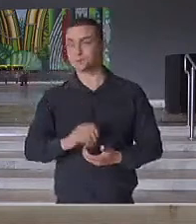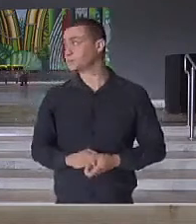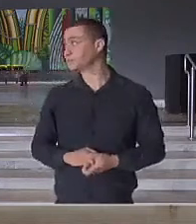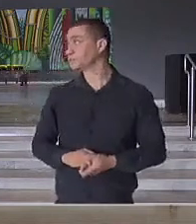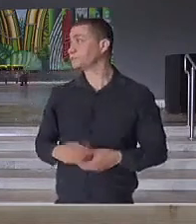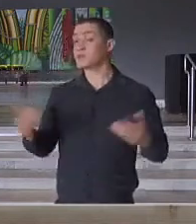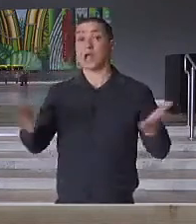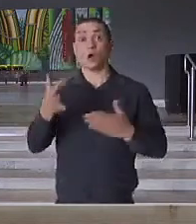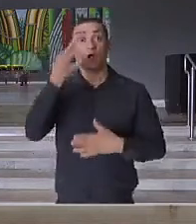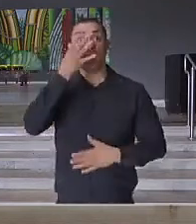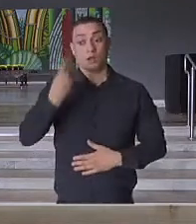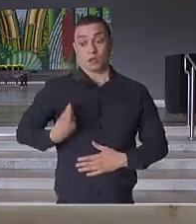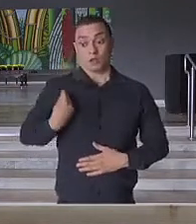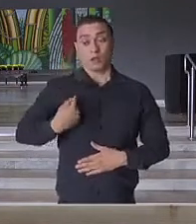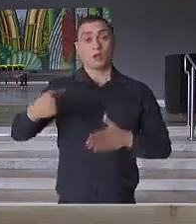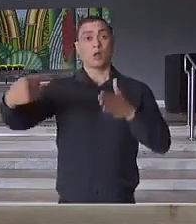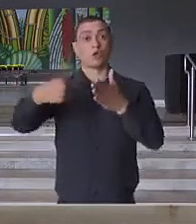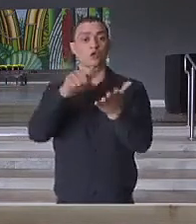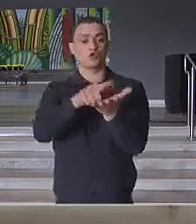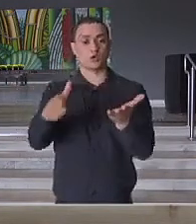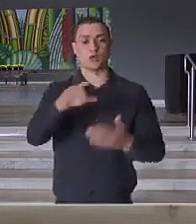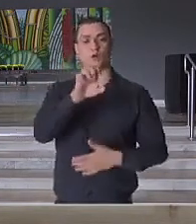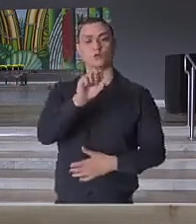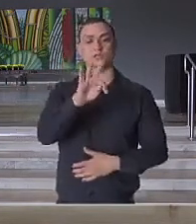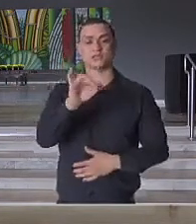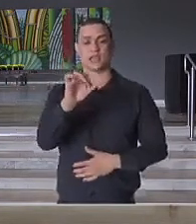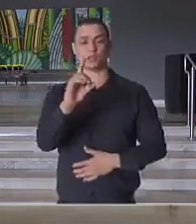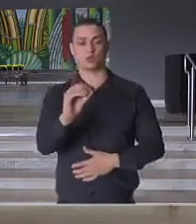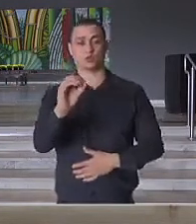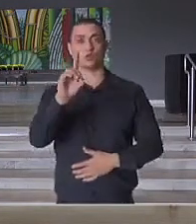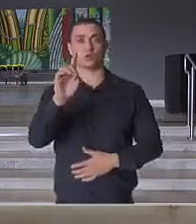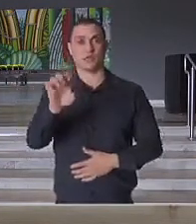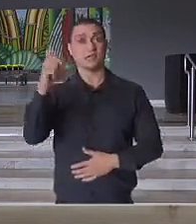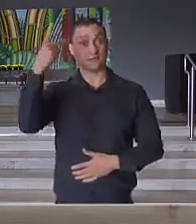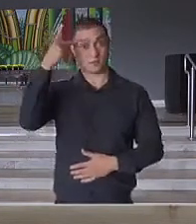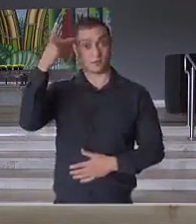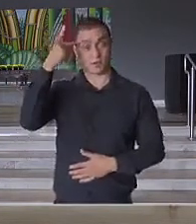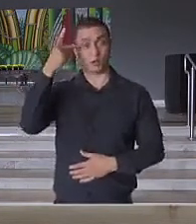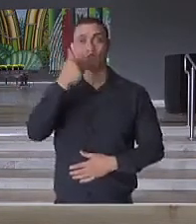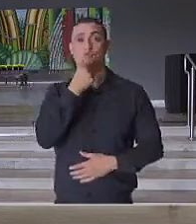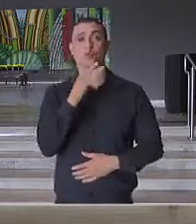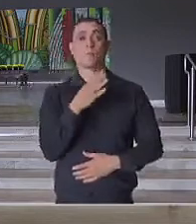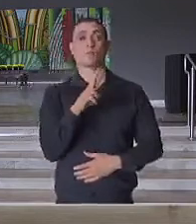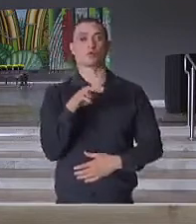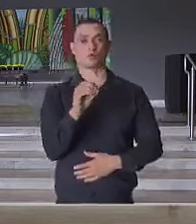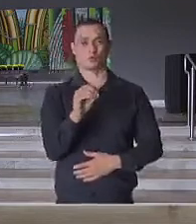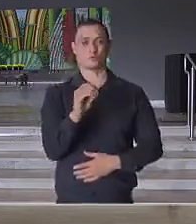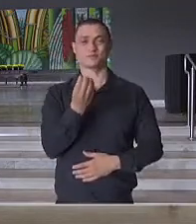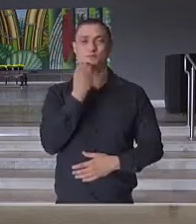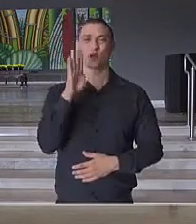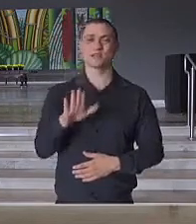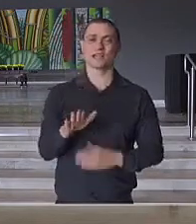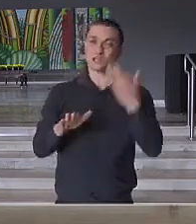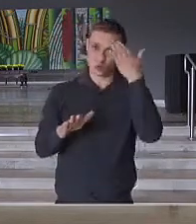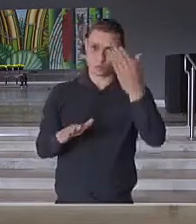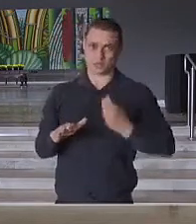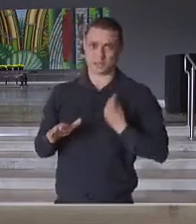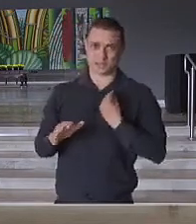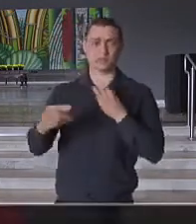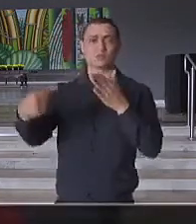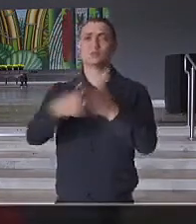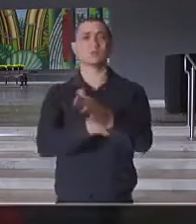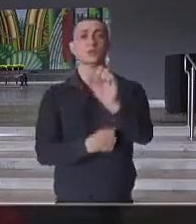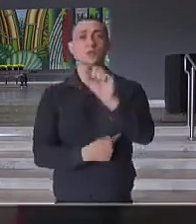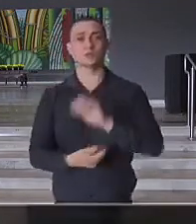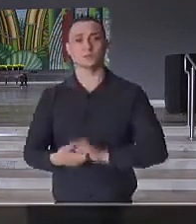vamos presencialmente ao jornal O Estado de São Paulo com o jornalista Bruno Ribeiro. Bruno, boa tarde. Obrigado pela presença. Sua